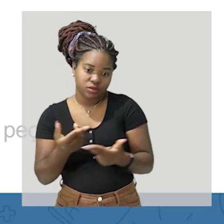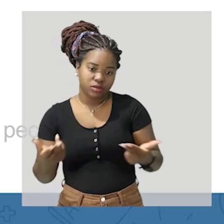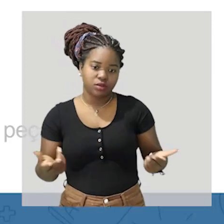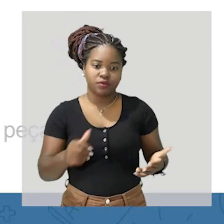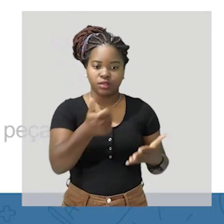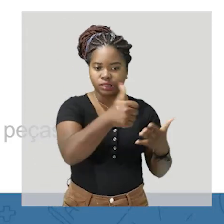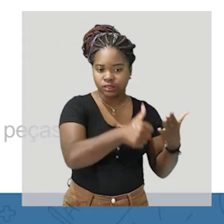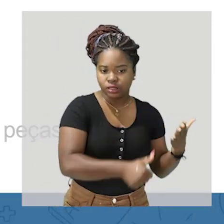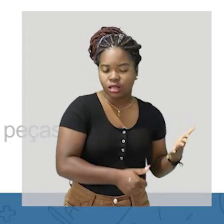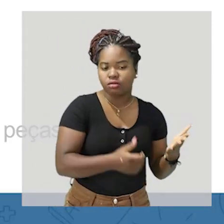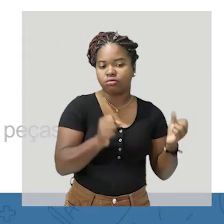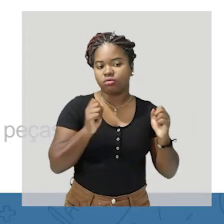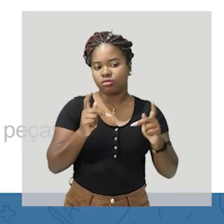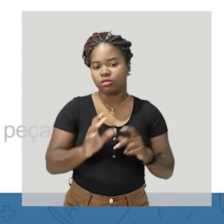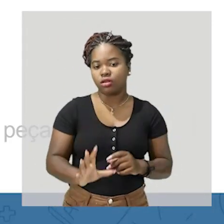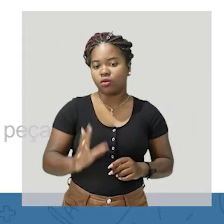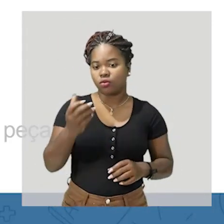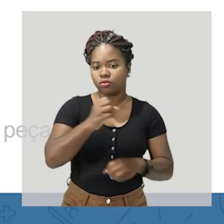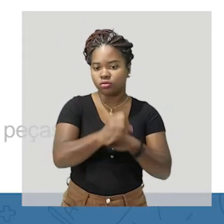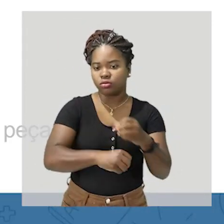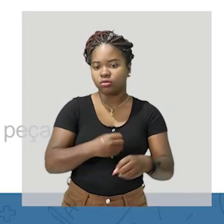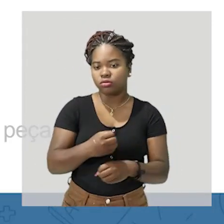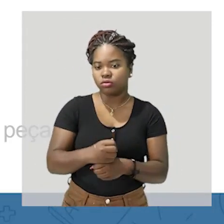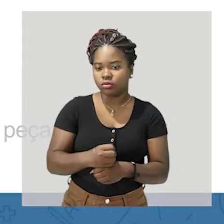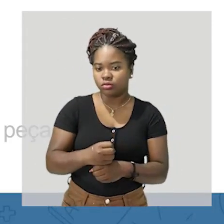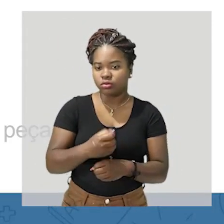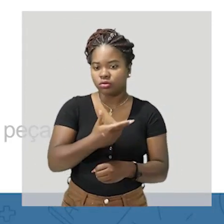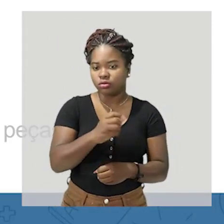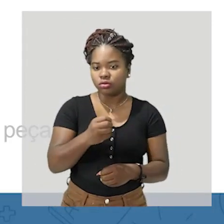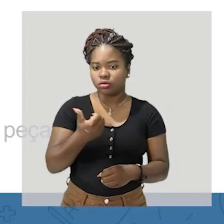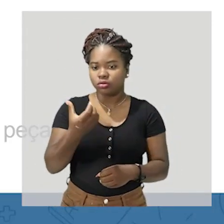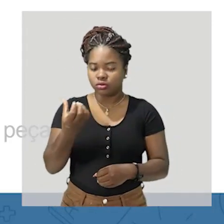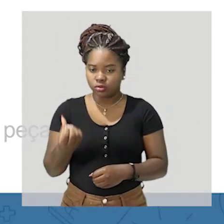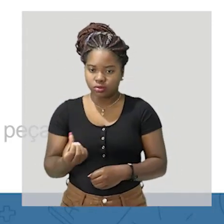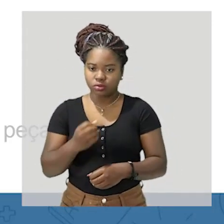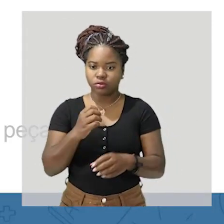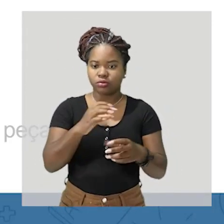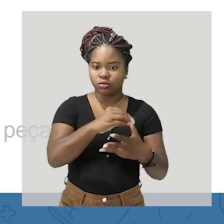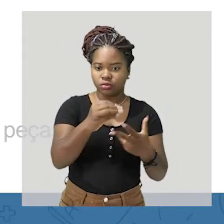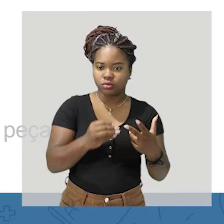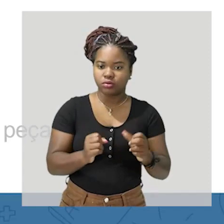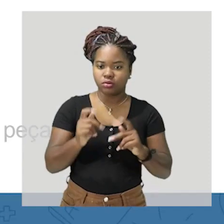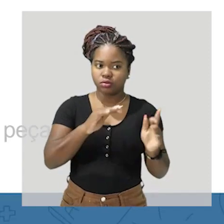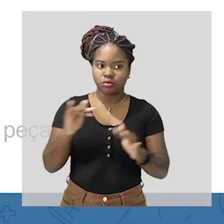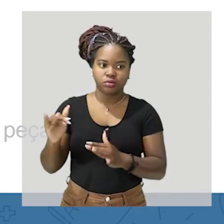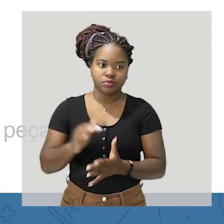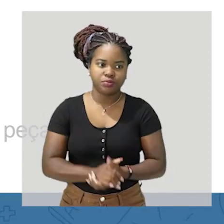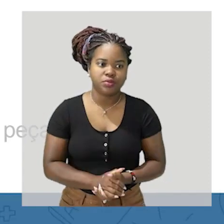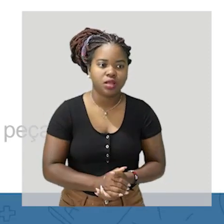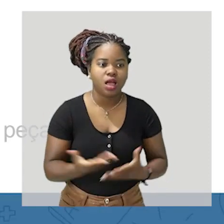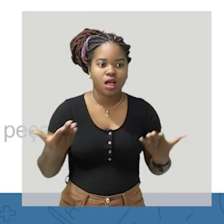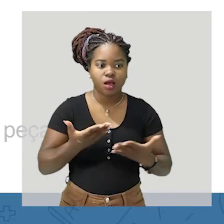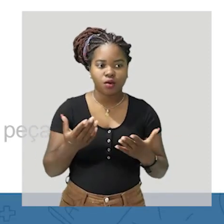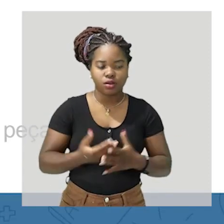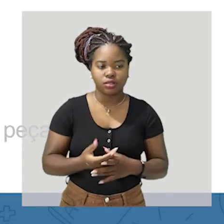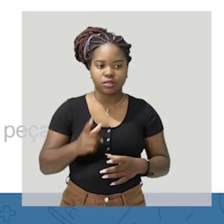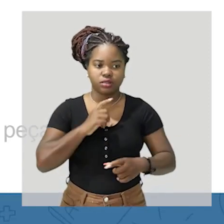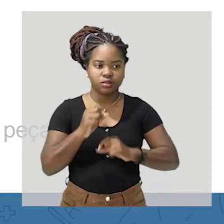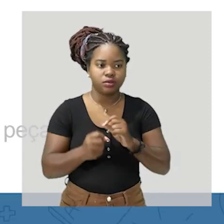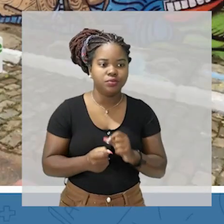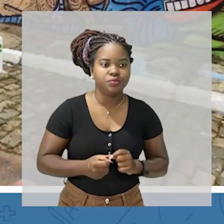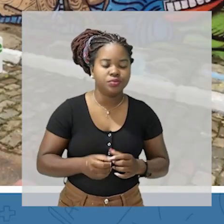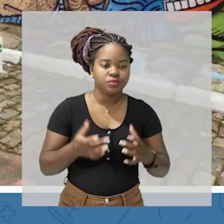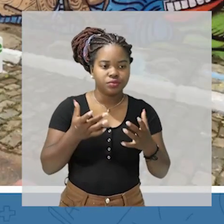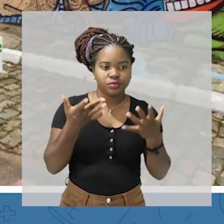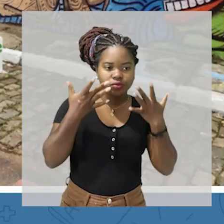interpretações. Isso aconteceu no Enem de 2016. Grafite, arte urbana. Eu amo grafite. Não sei